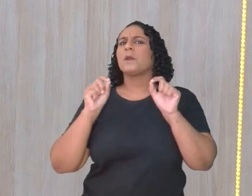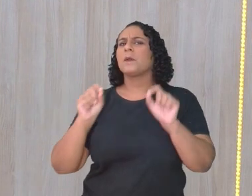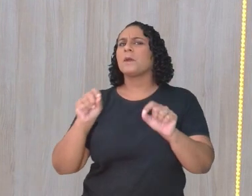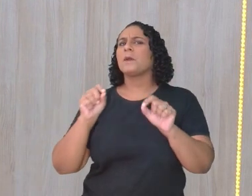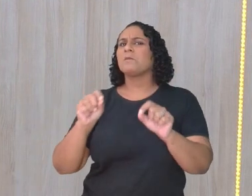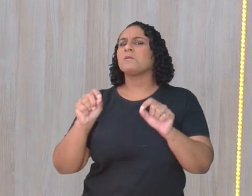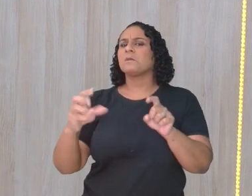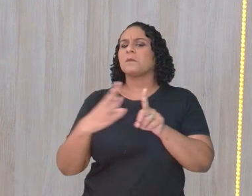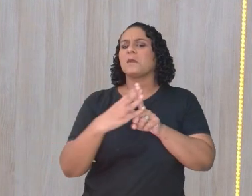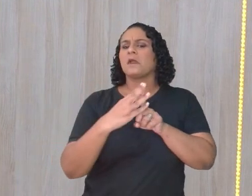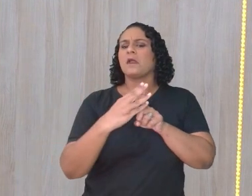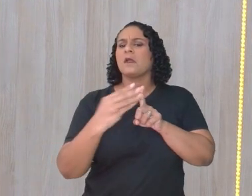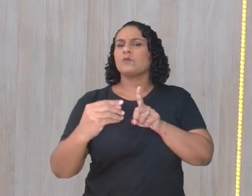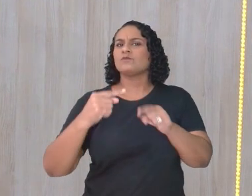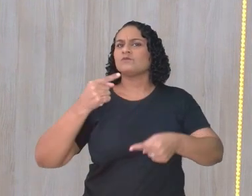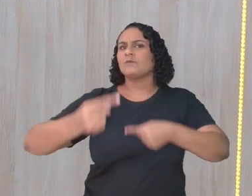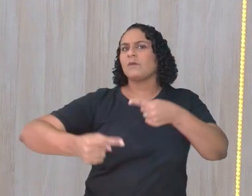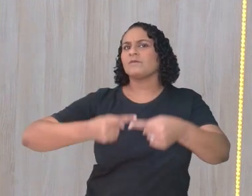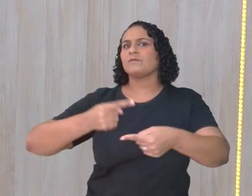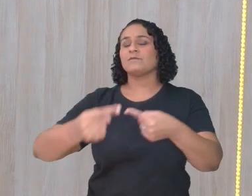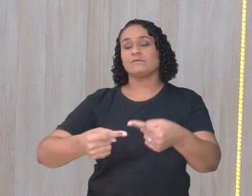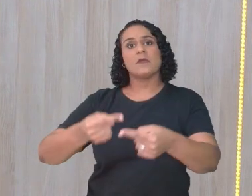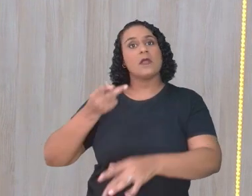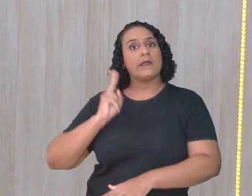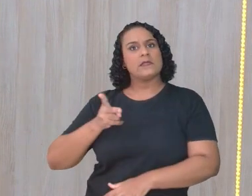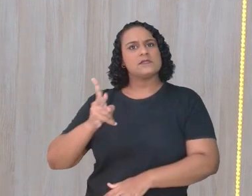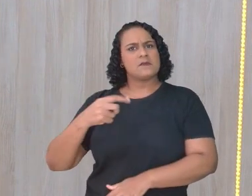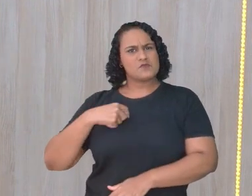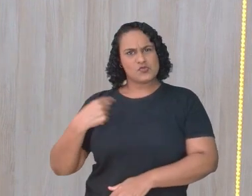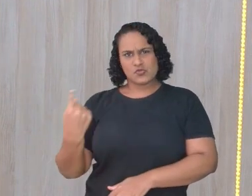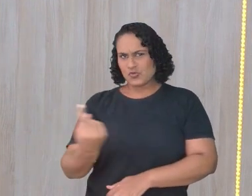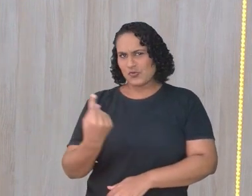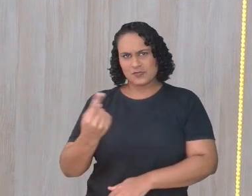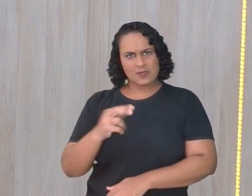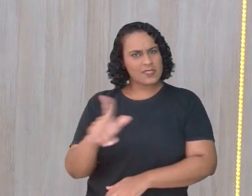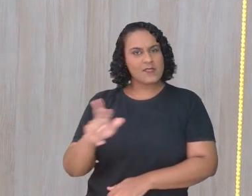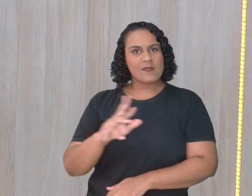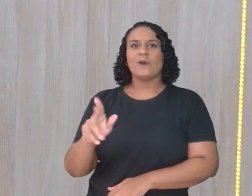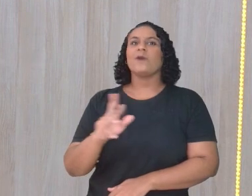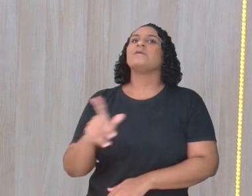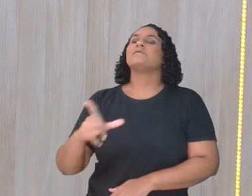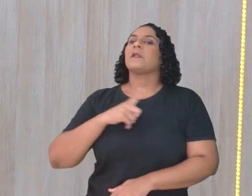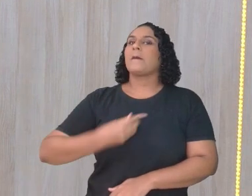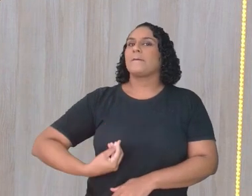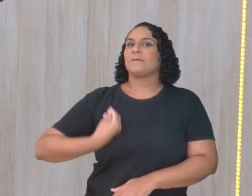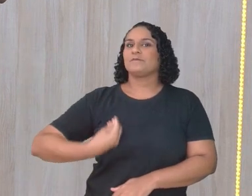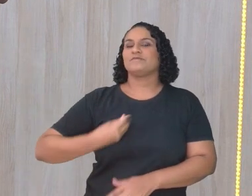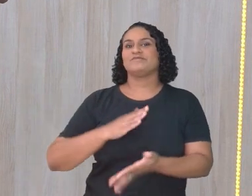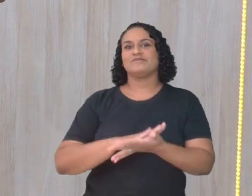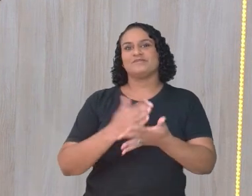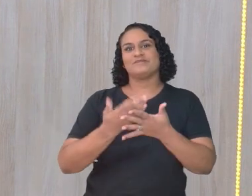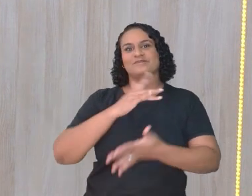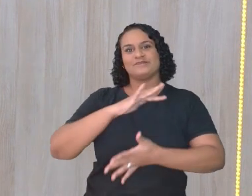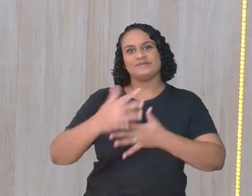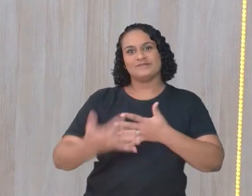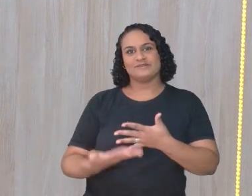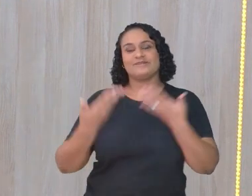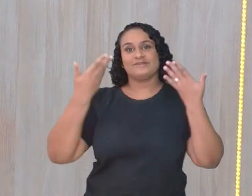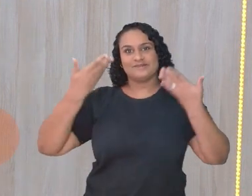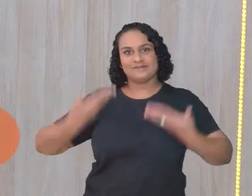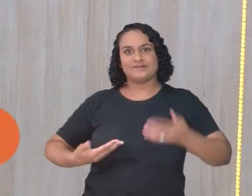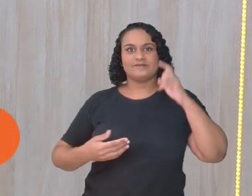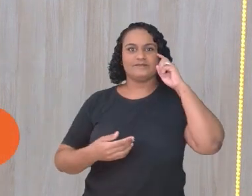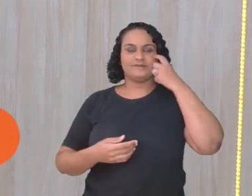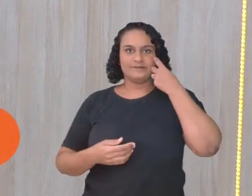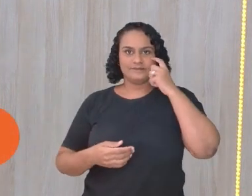reprodução assexuada. E, como sempre, eu não estou sozinha, eu estou aqui com a nossa querida Elaine, a nossa intérprete de Libras, que